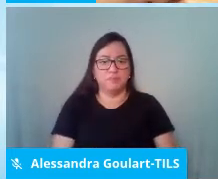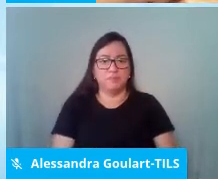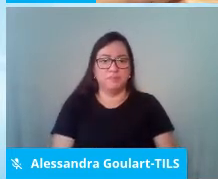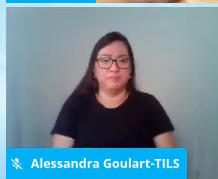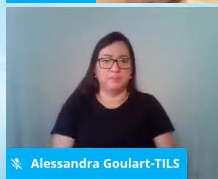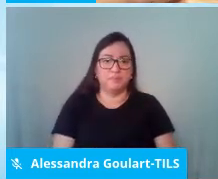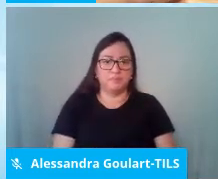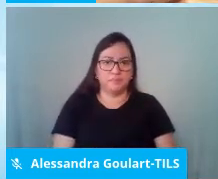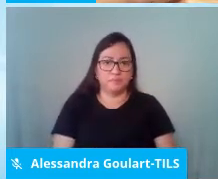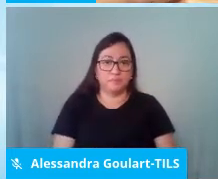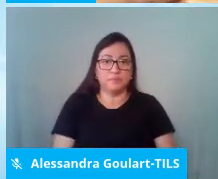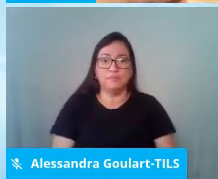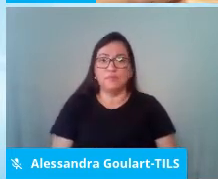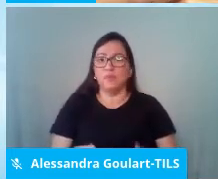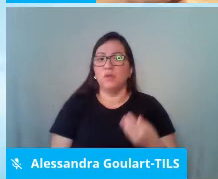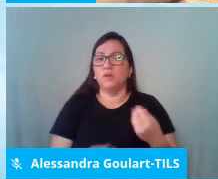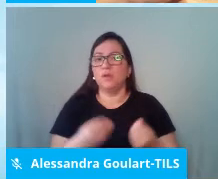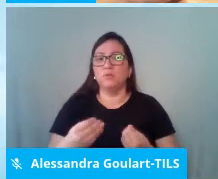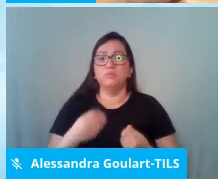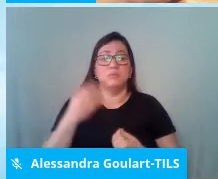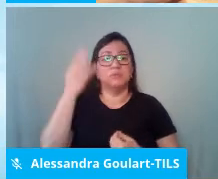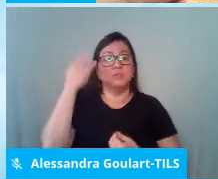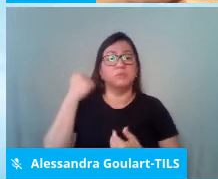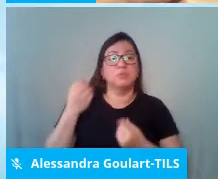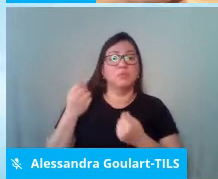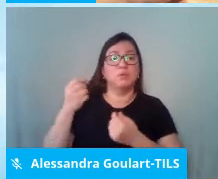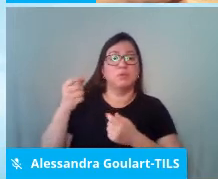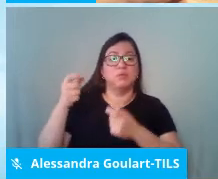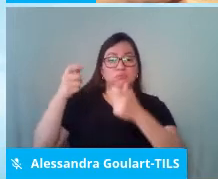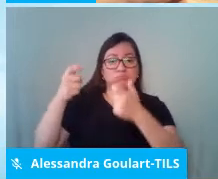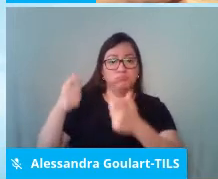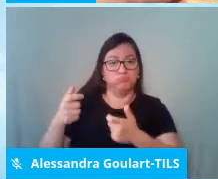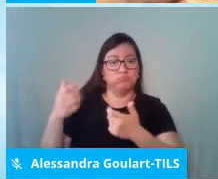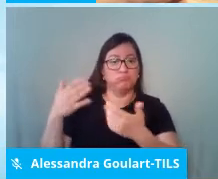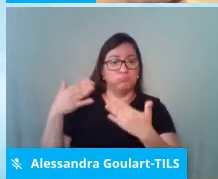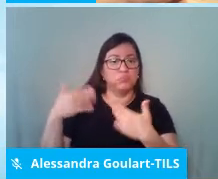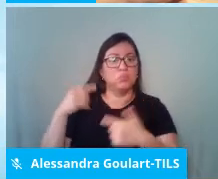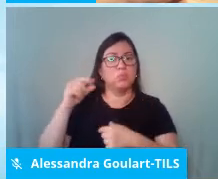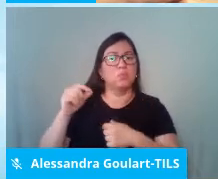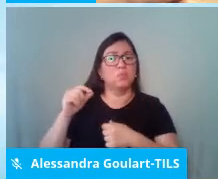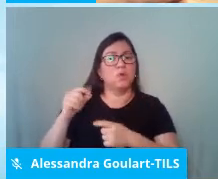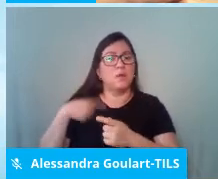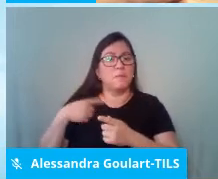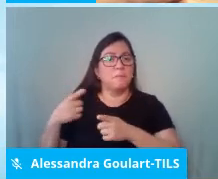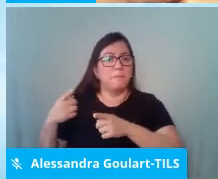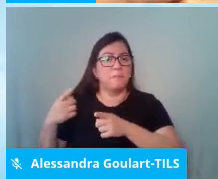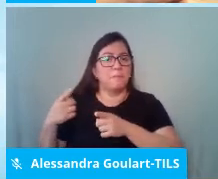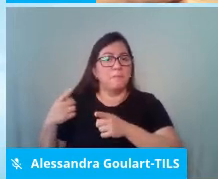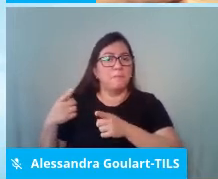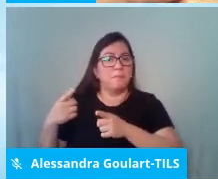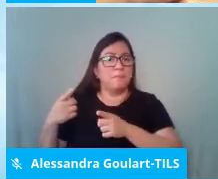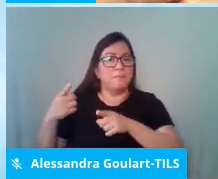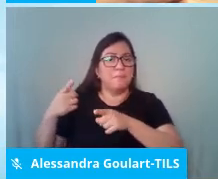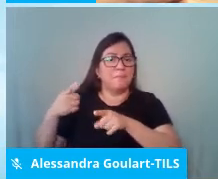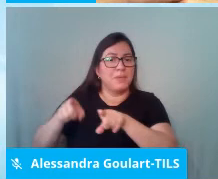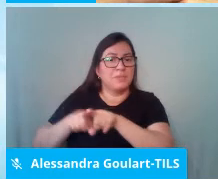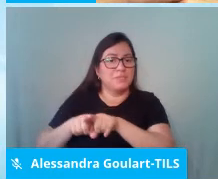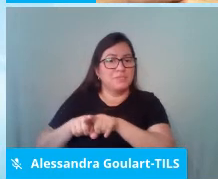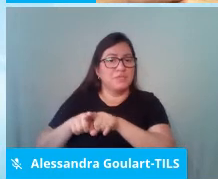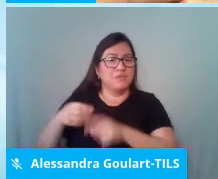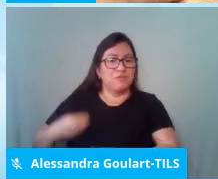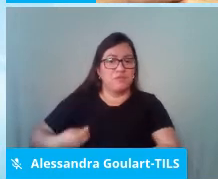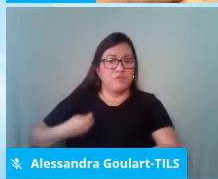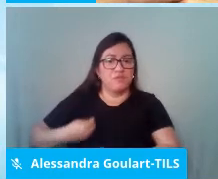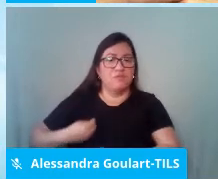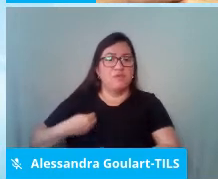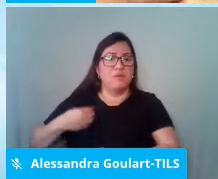diagnóstico das parcerias sexuais, é uma das principais falhas que a gente tem no tratamento, né? Nós precisamos avançar